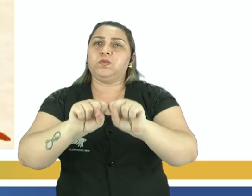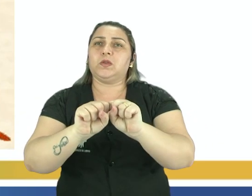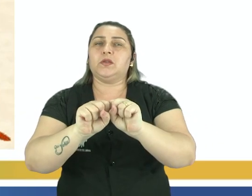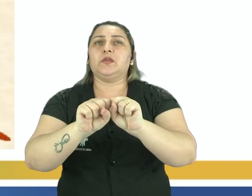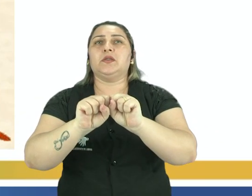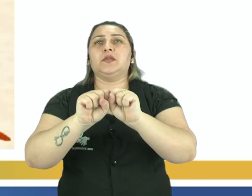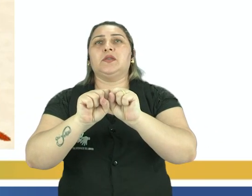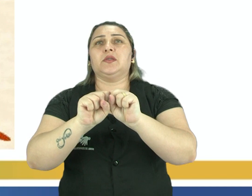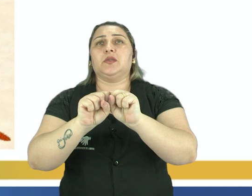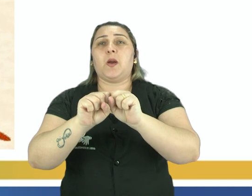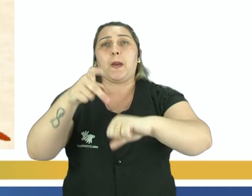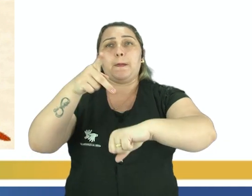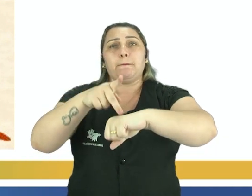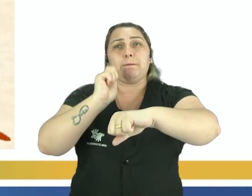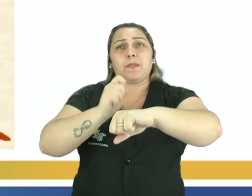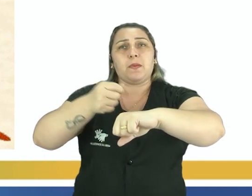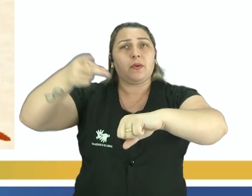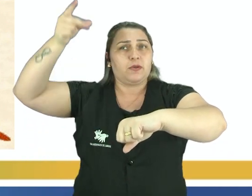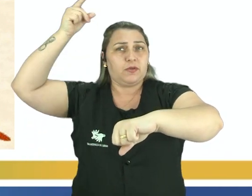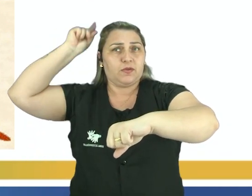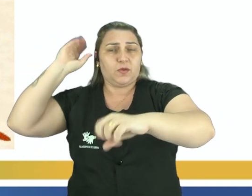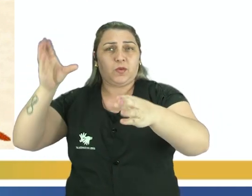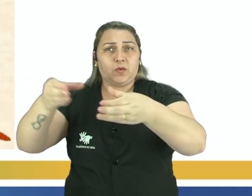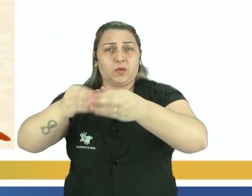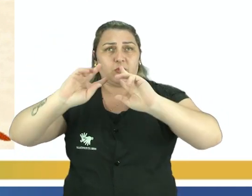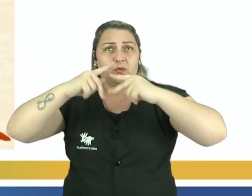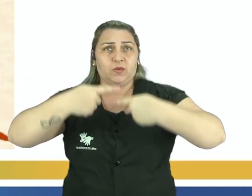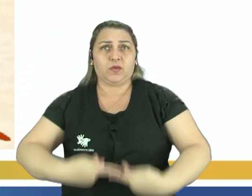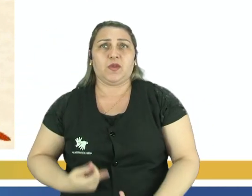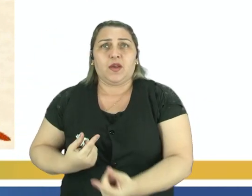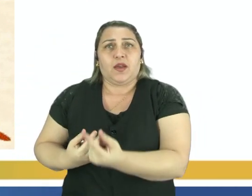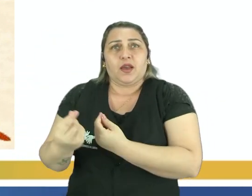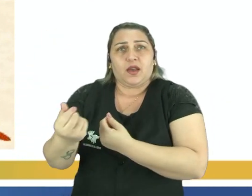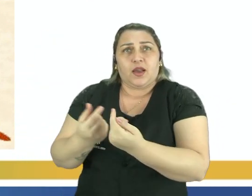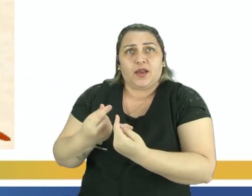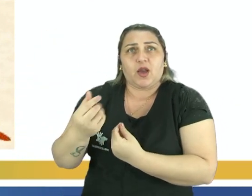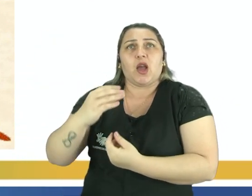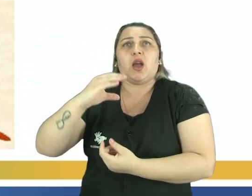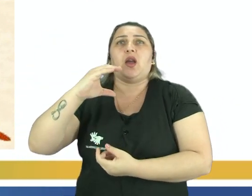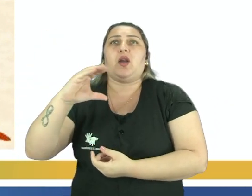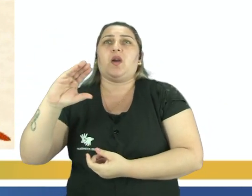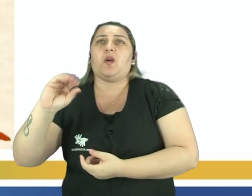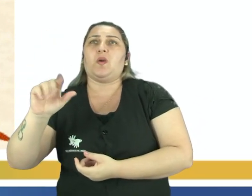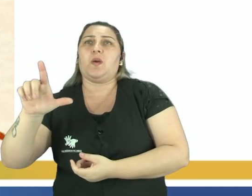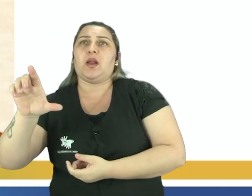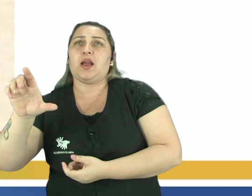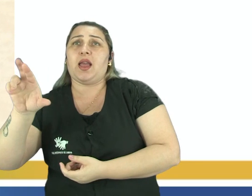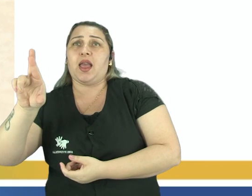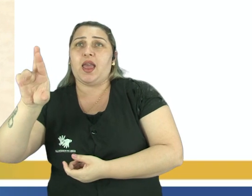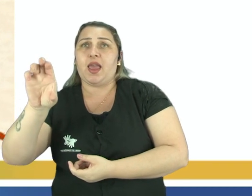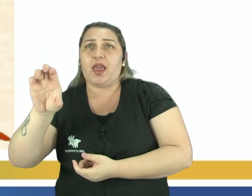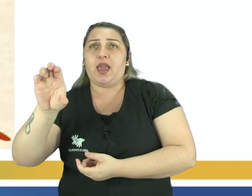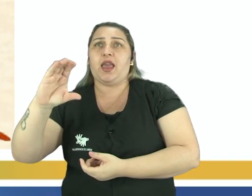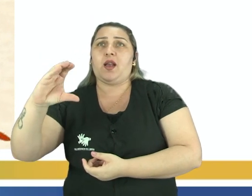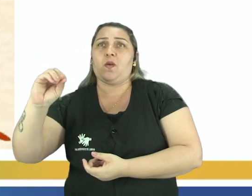Então, pessoal, durante o Paleolítico, os grupos humanos eles praticavam a economia recoletora, ou seja,